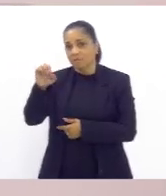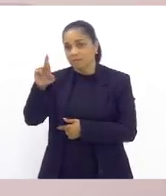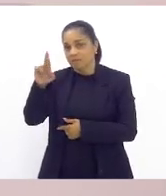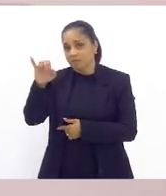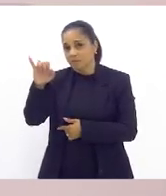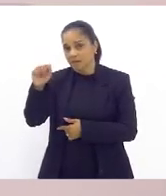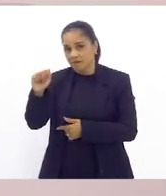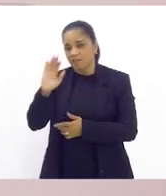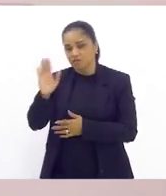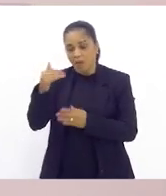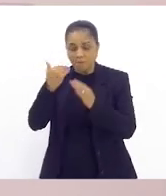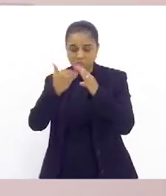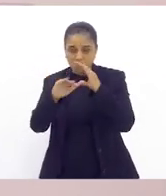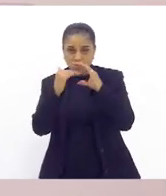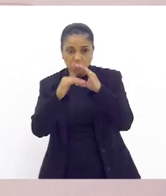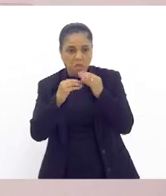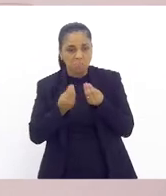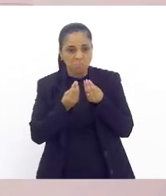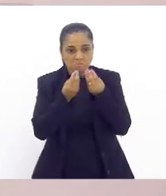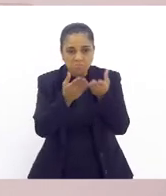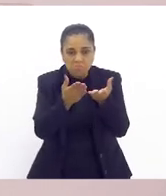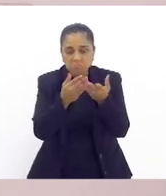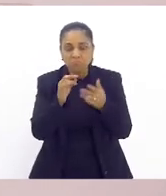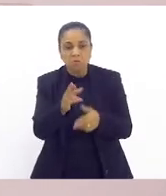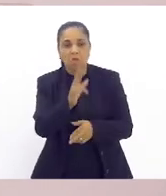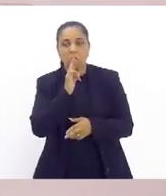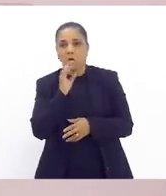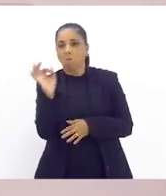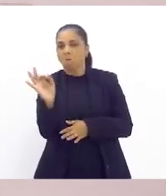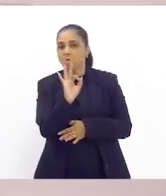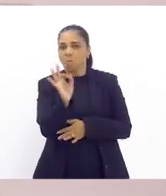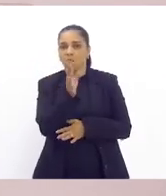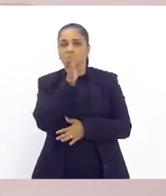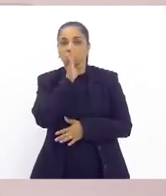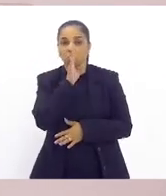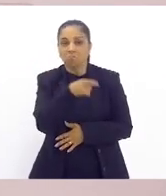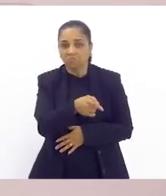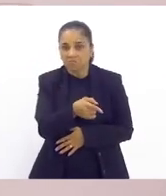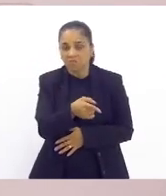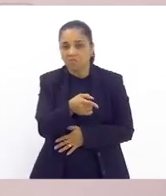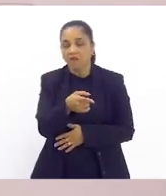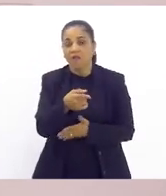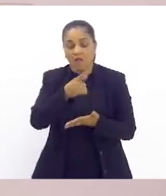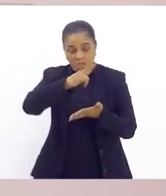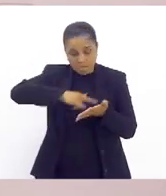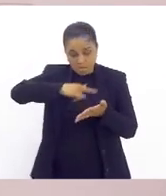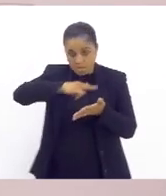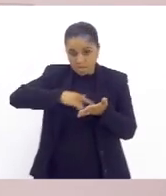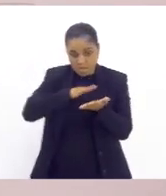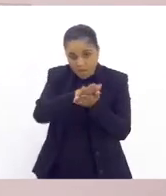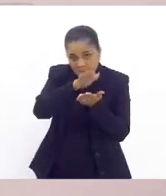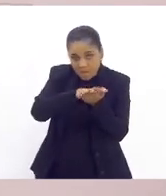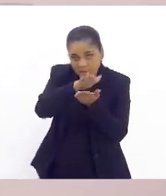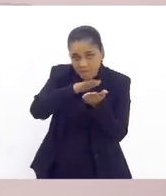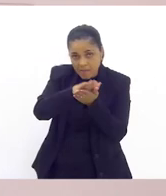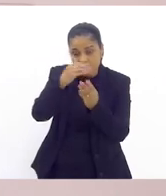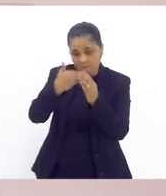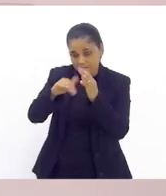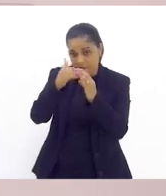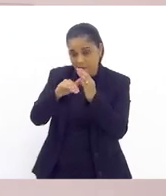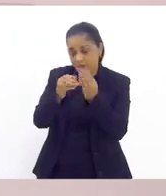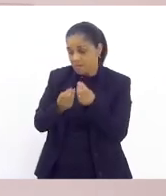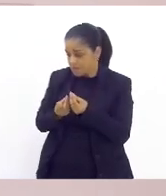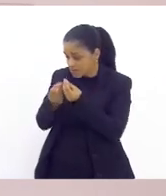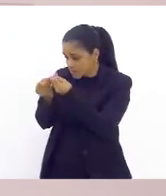por e-mail não obtivemos a resposta e quando a gente faz manda esses e-mails quando a gente faz essas